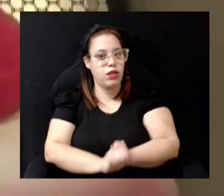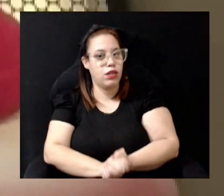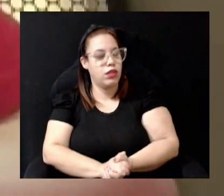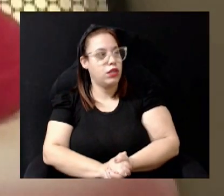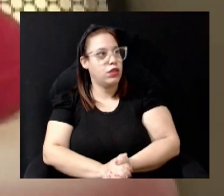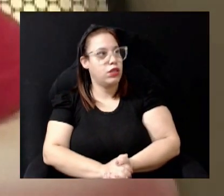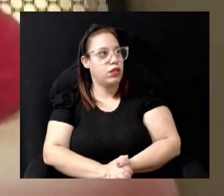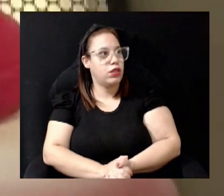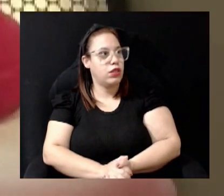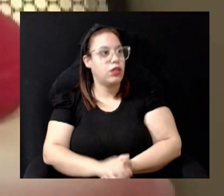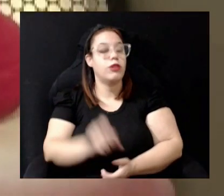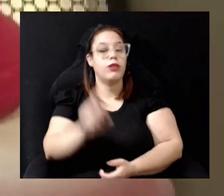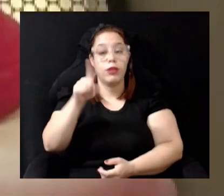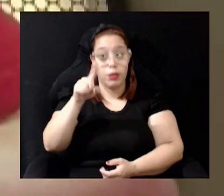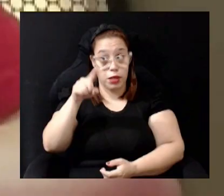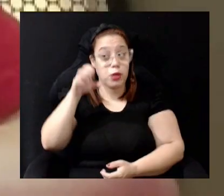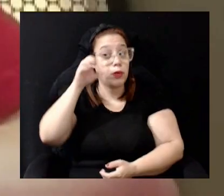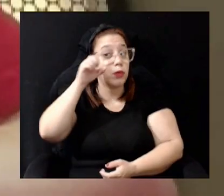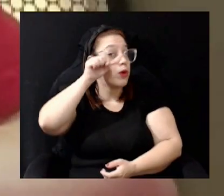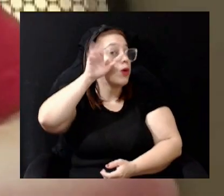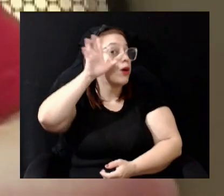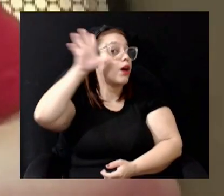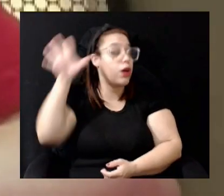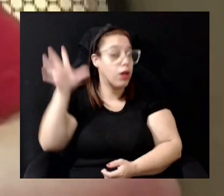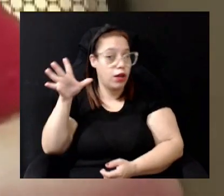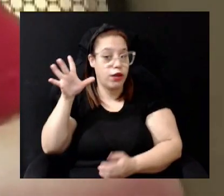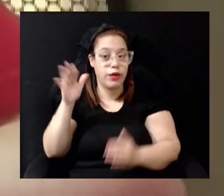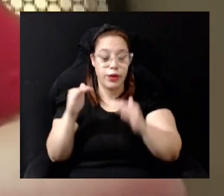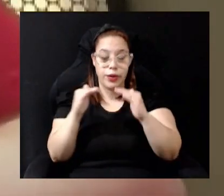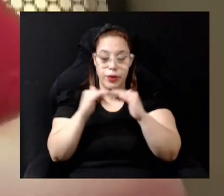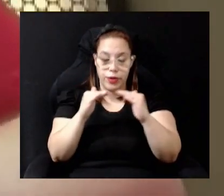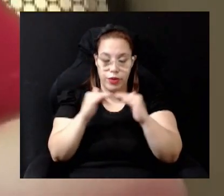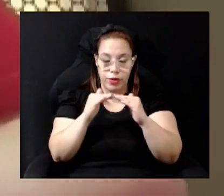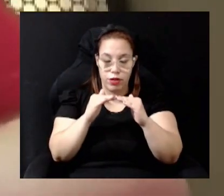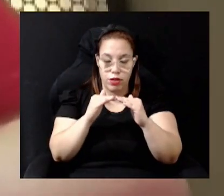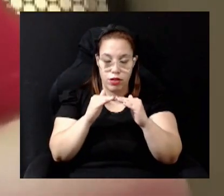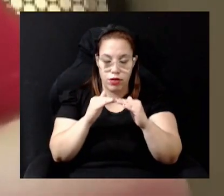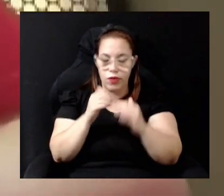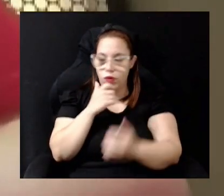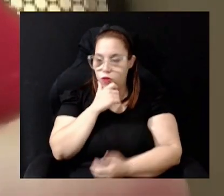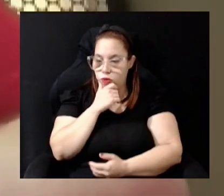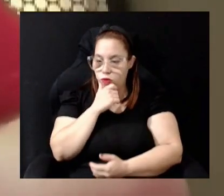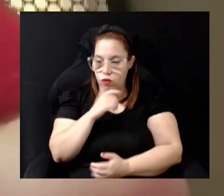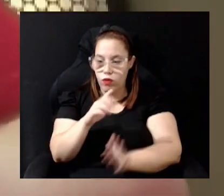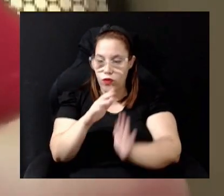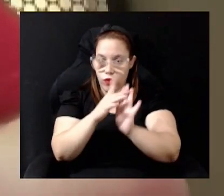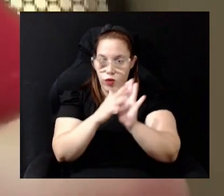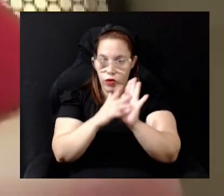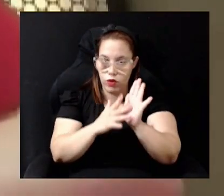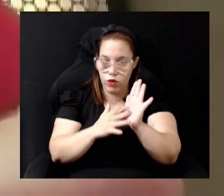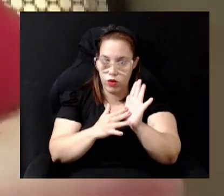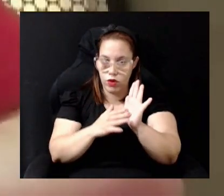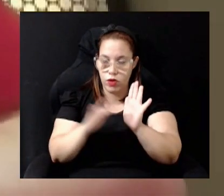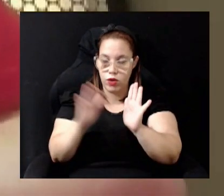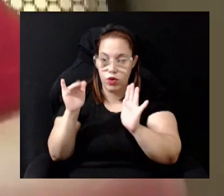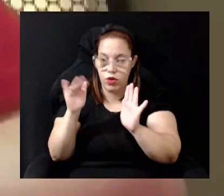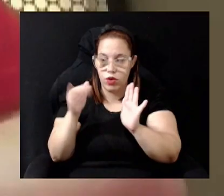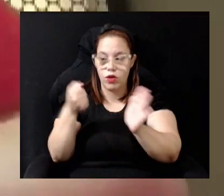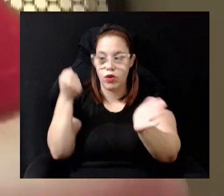Isso mesmo, Alexandra, perfeito. O que acontece? Não saiu nenhum artigo científico que comprove,